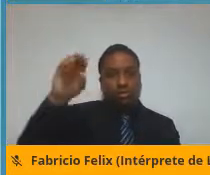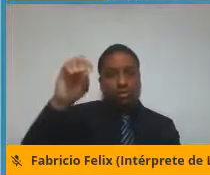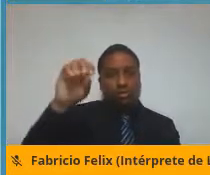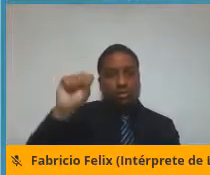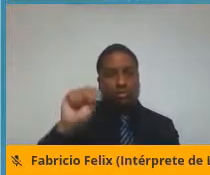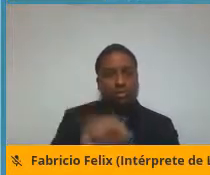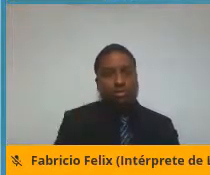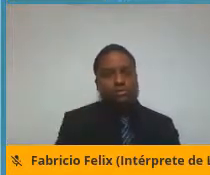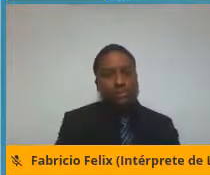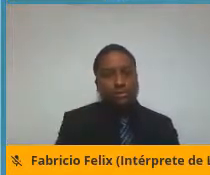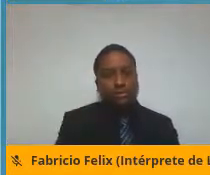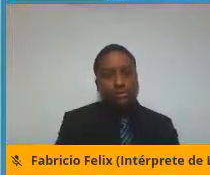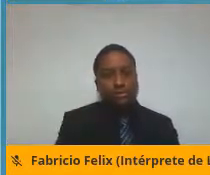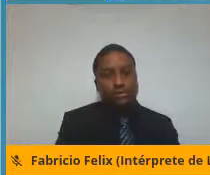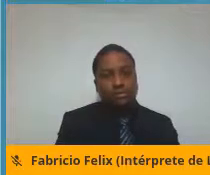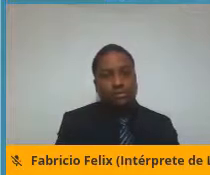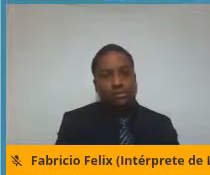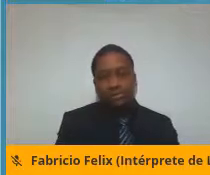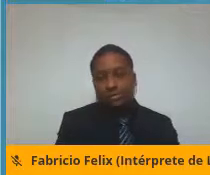Beleza.